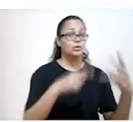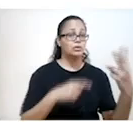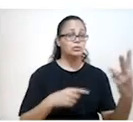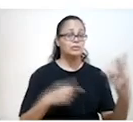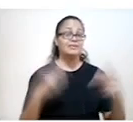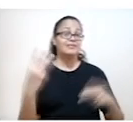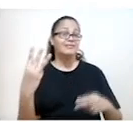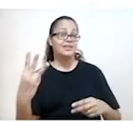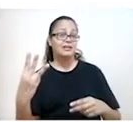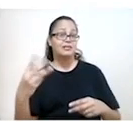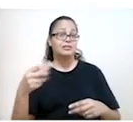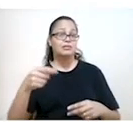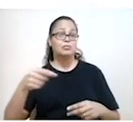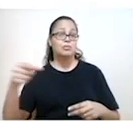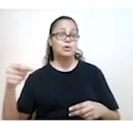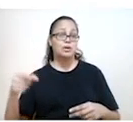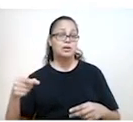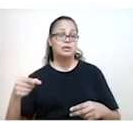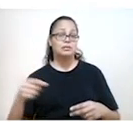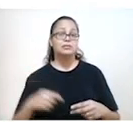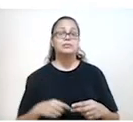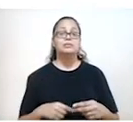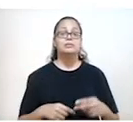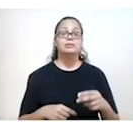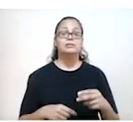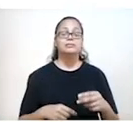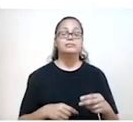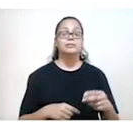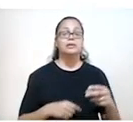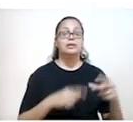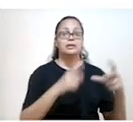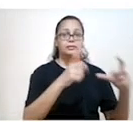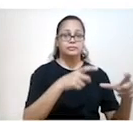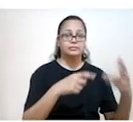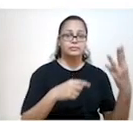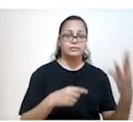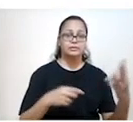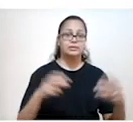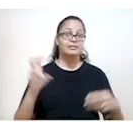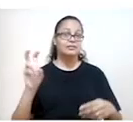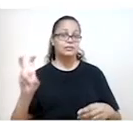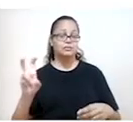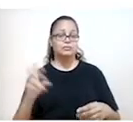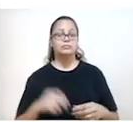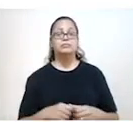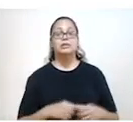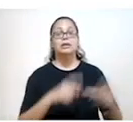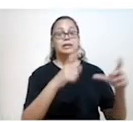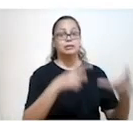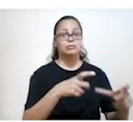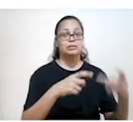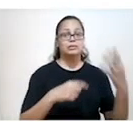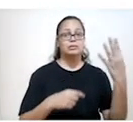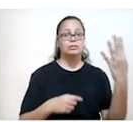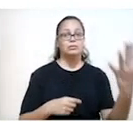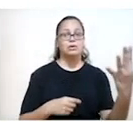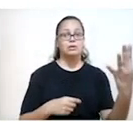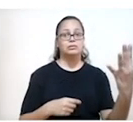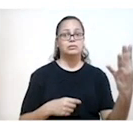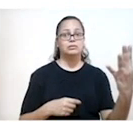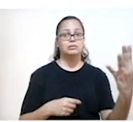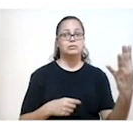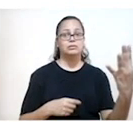elementos. Posição 3 tem 5 elementos. Posição 4, que é essa